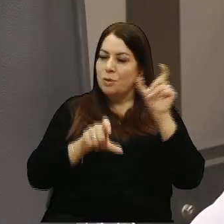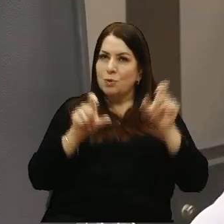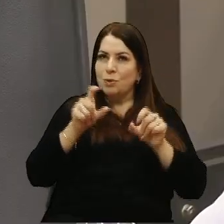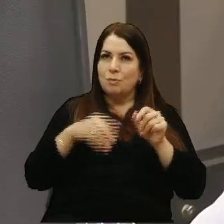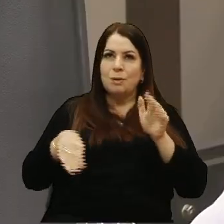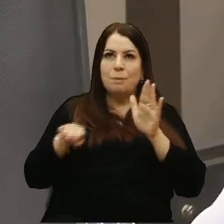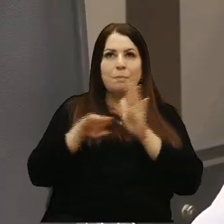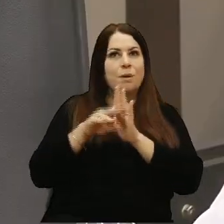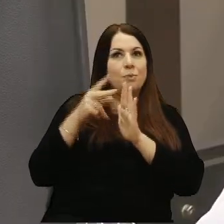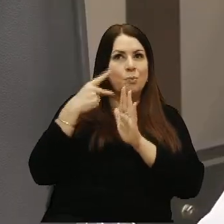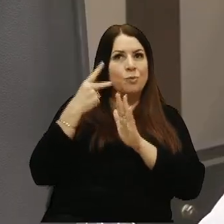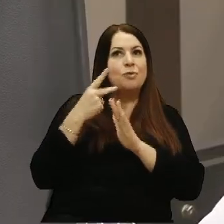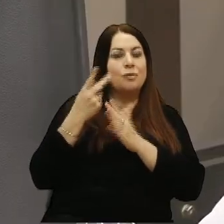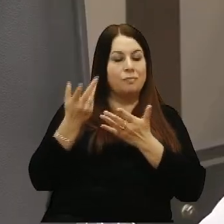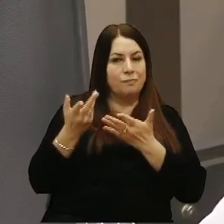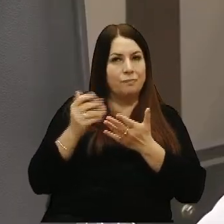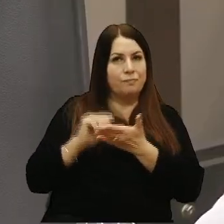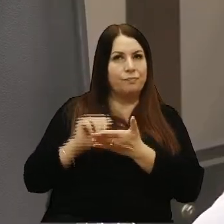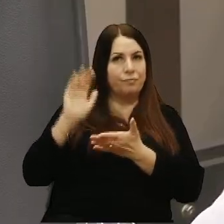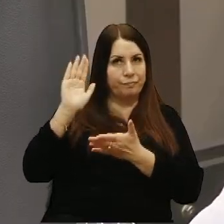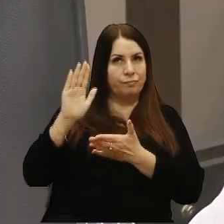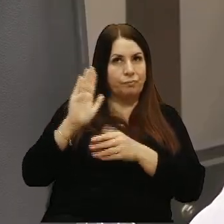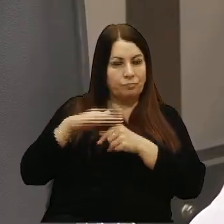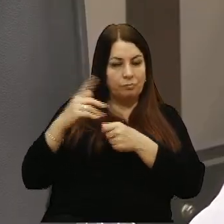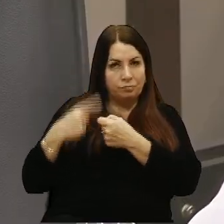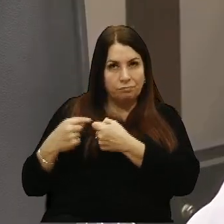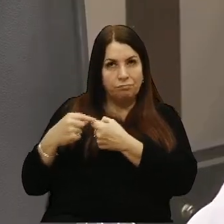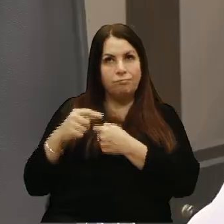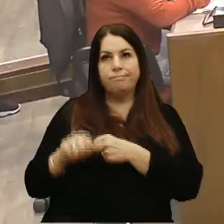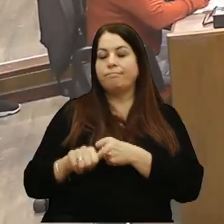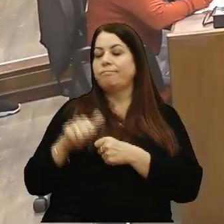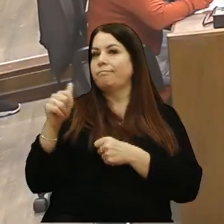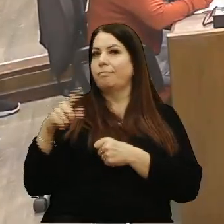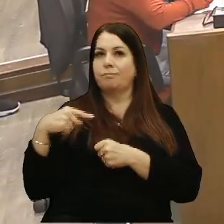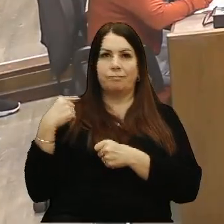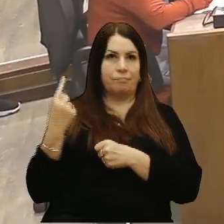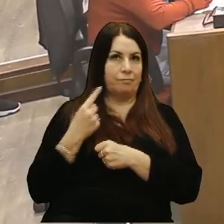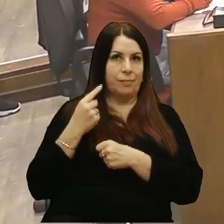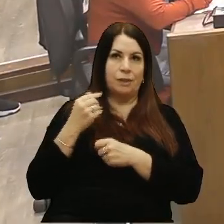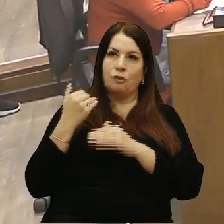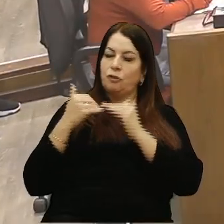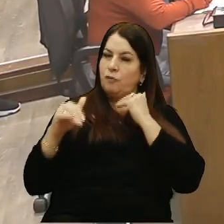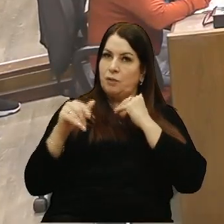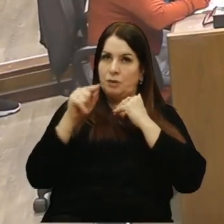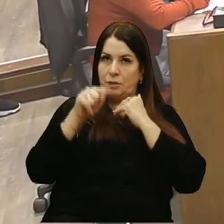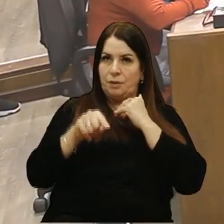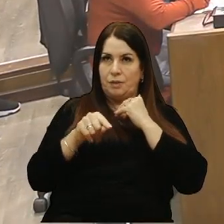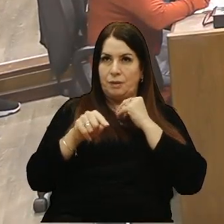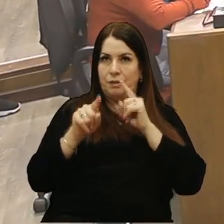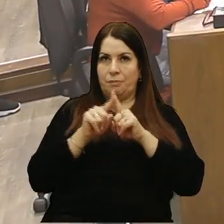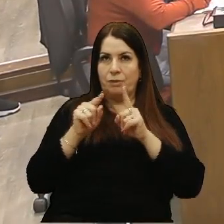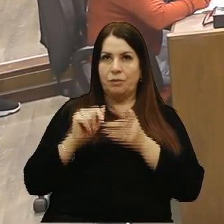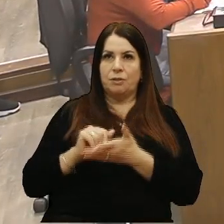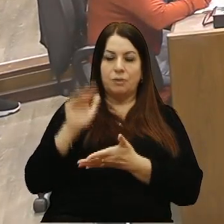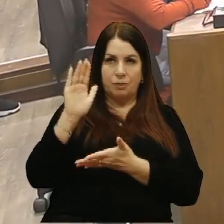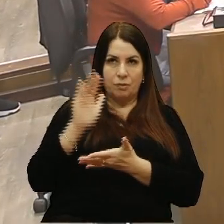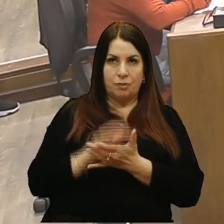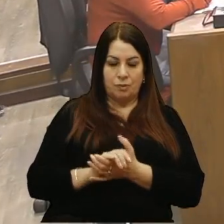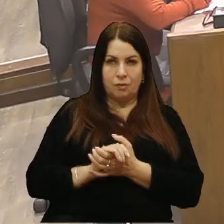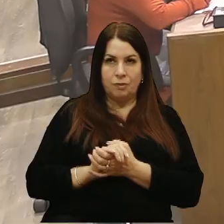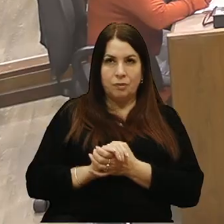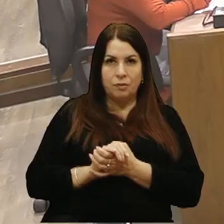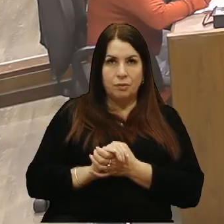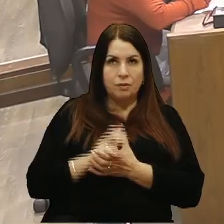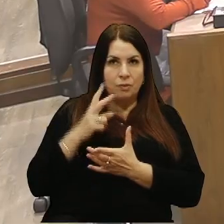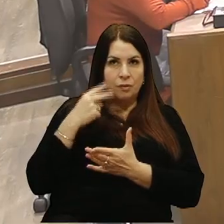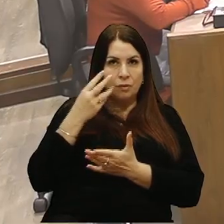próximo dos políticos. Então, quanto mais município, melhor para nós. Então, eu vou divergir do senhor nessa questão. Só um minutinho, vereador